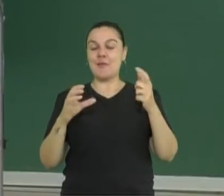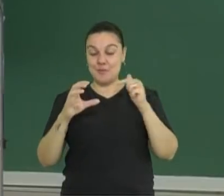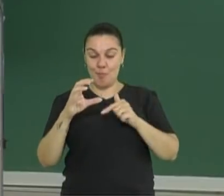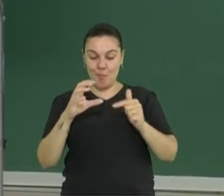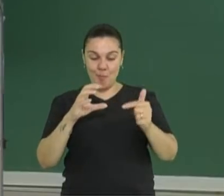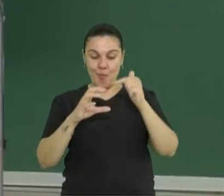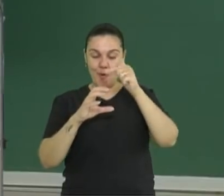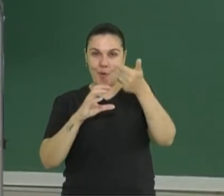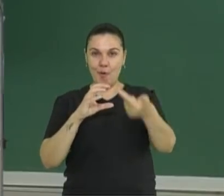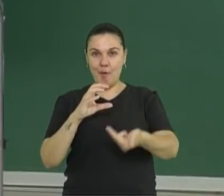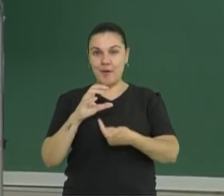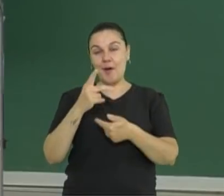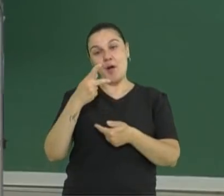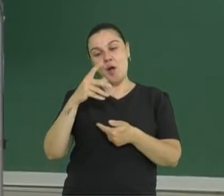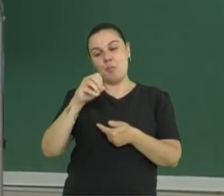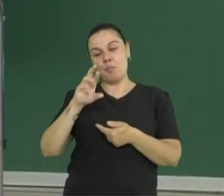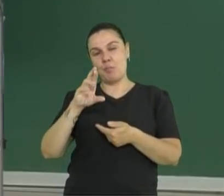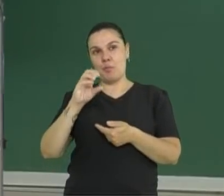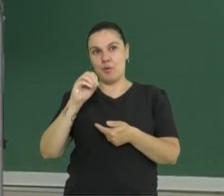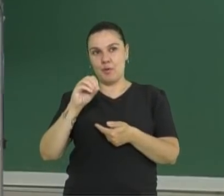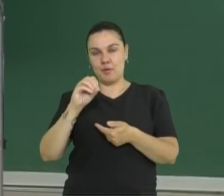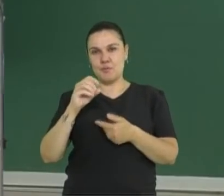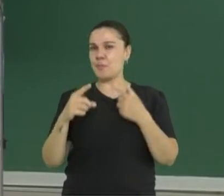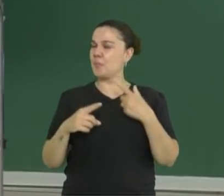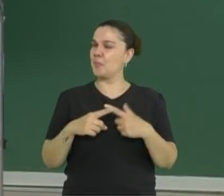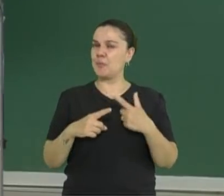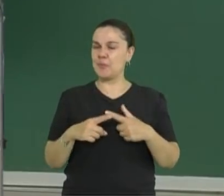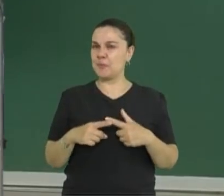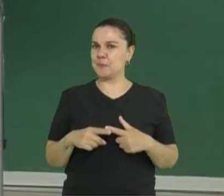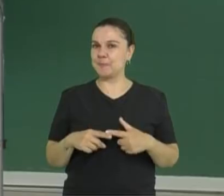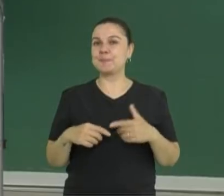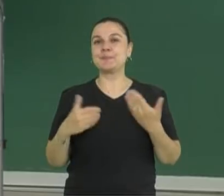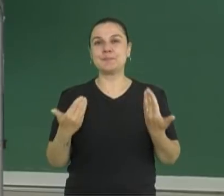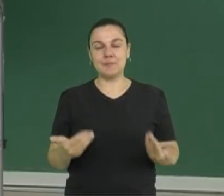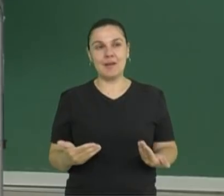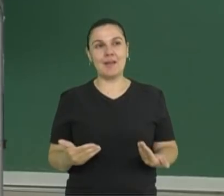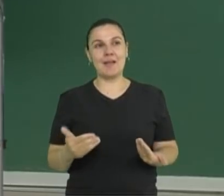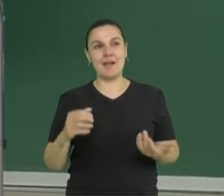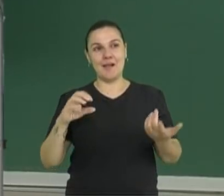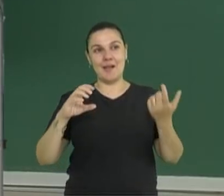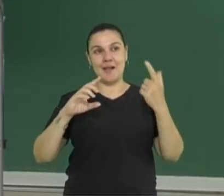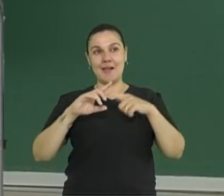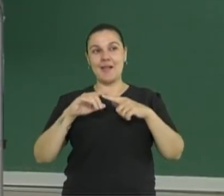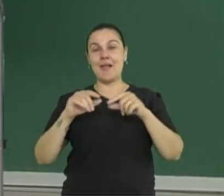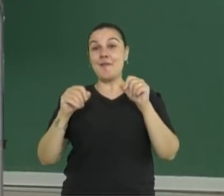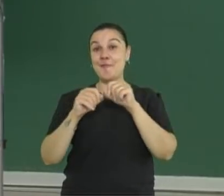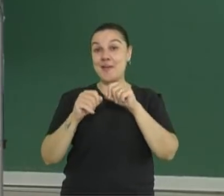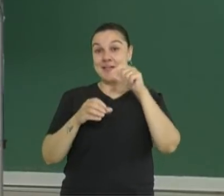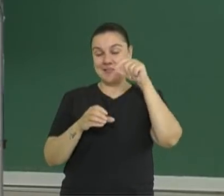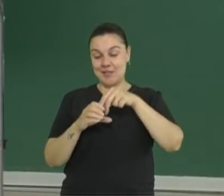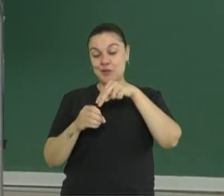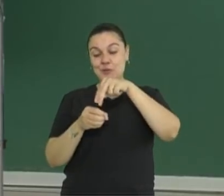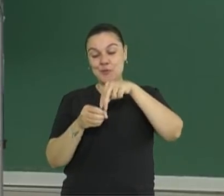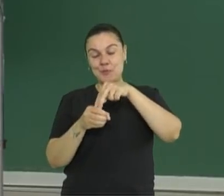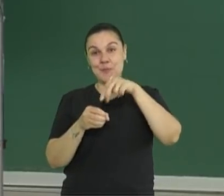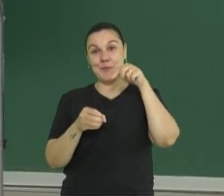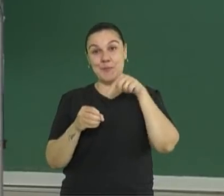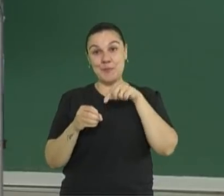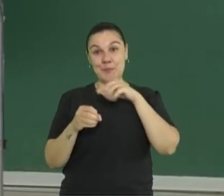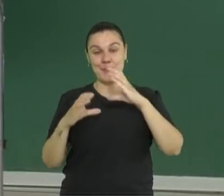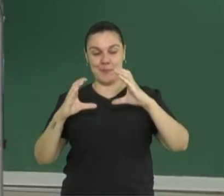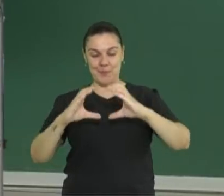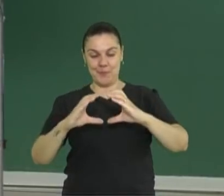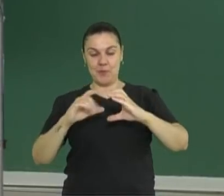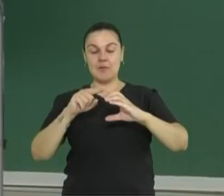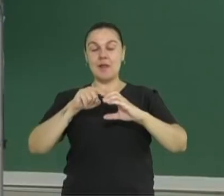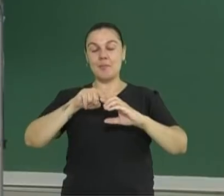buraquinhos, de poros? Por quê? Tem uma organela que ela é produzida no interior do núcleo e ela